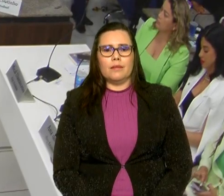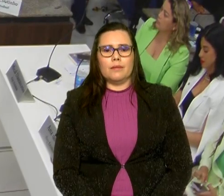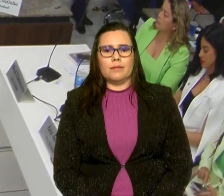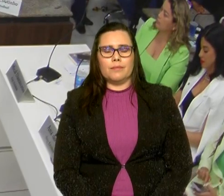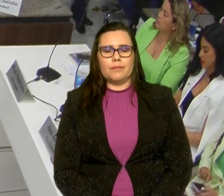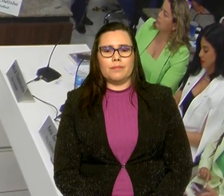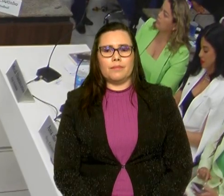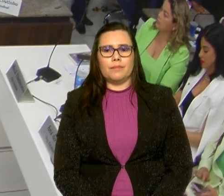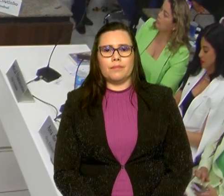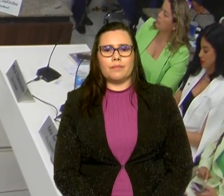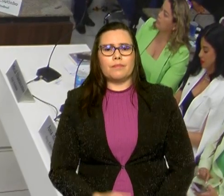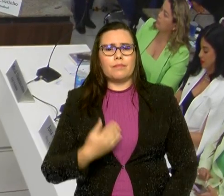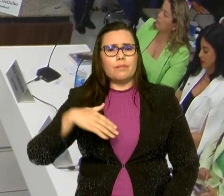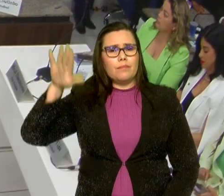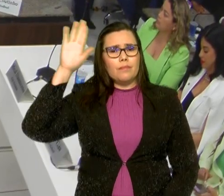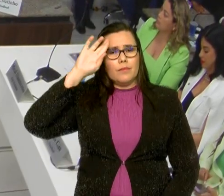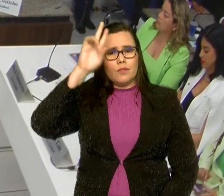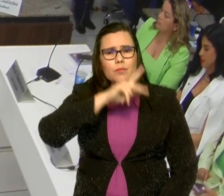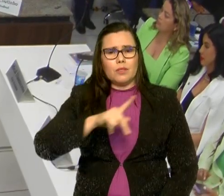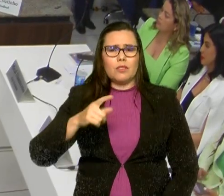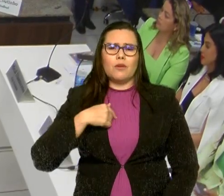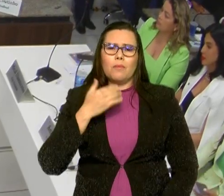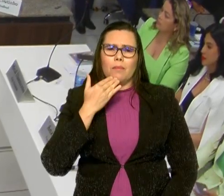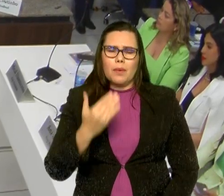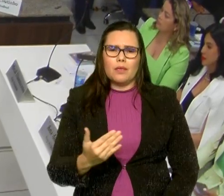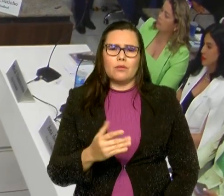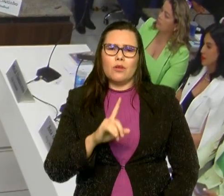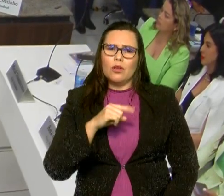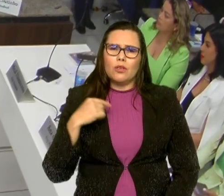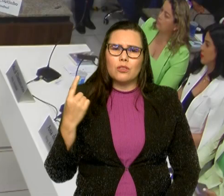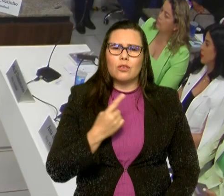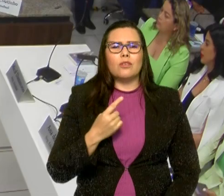Vamos ouvir os líderes.